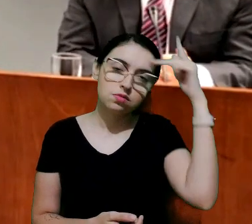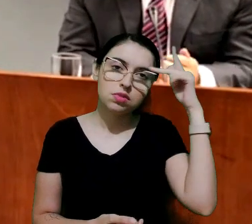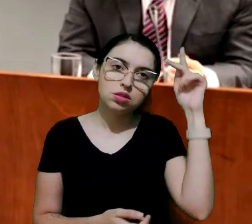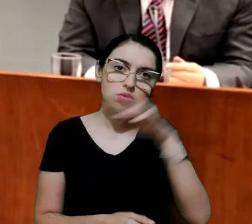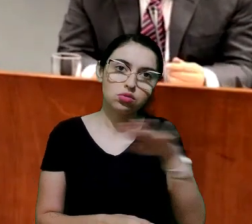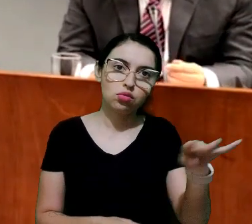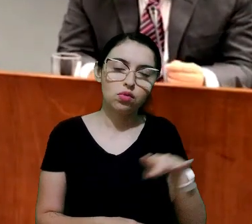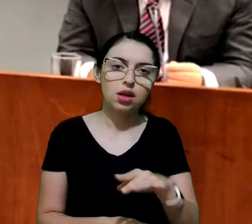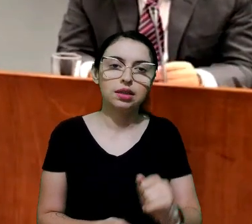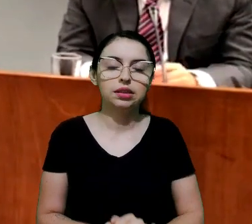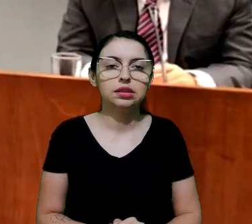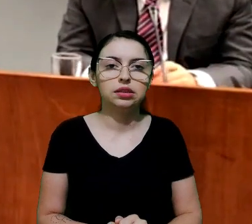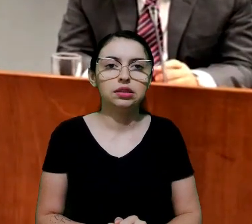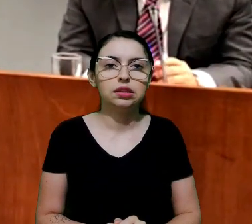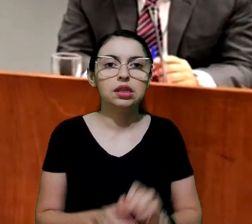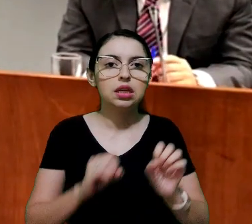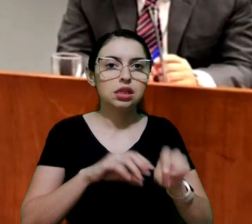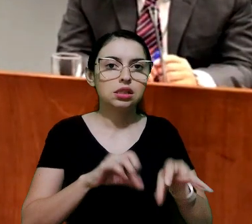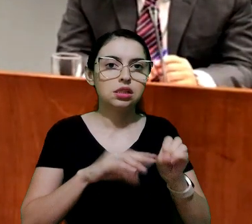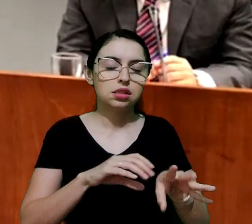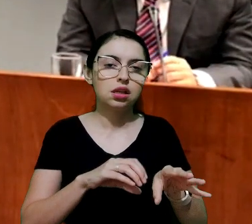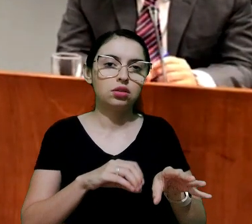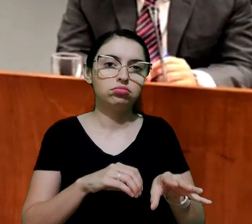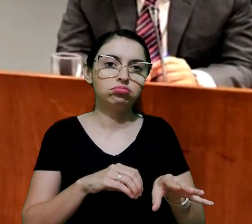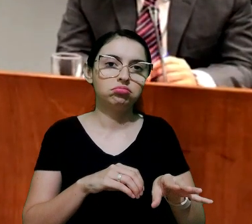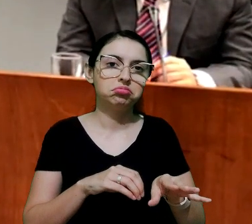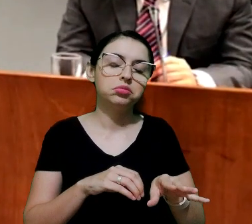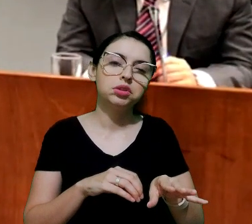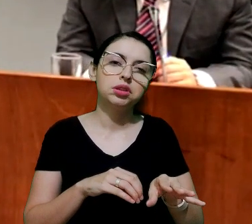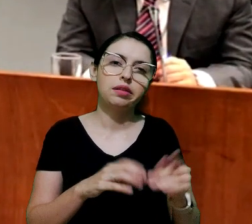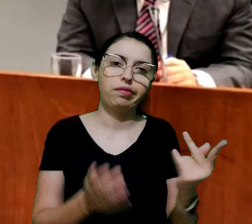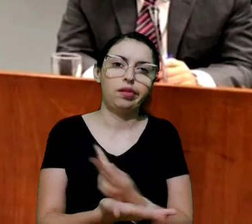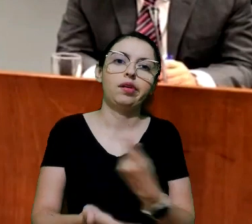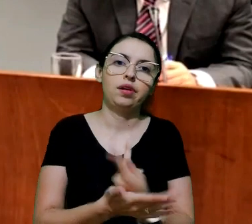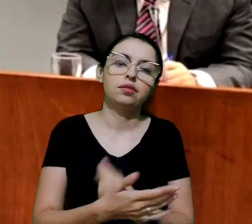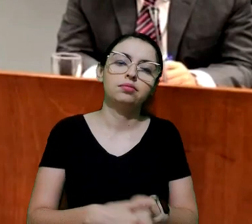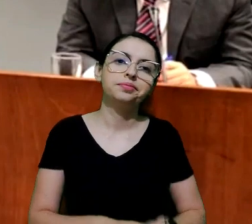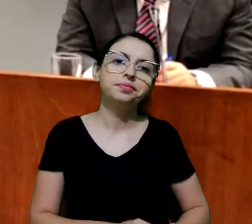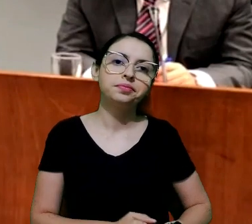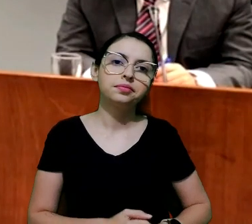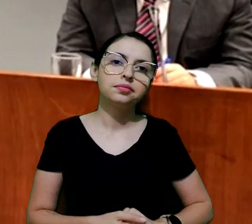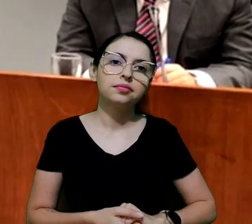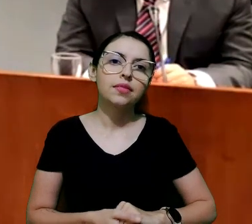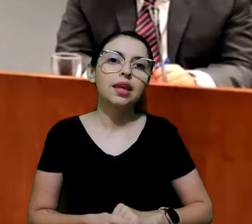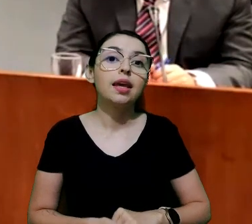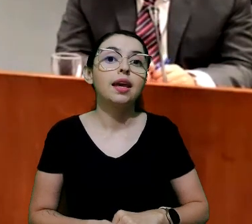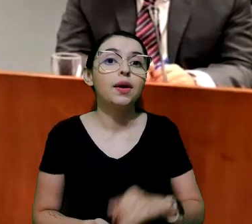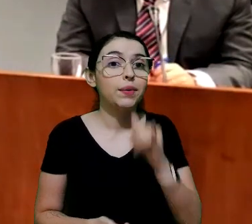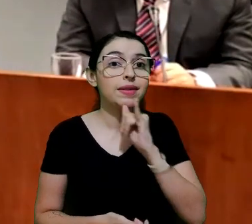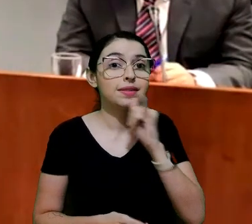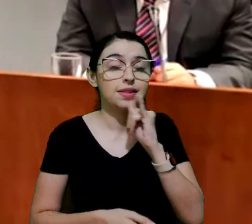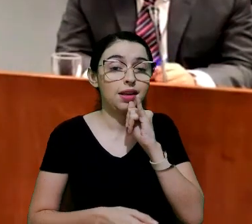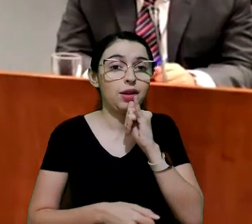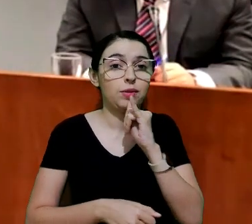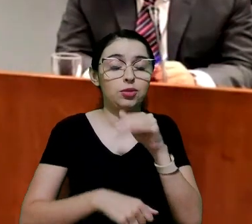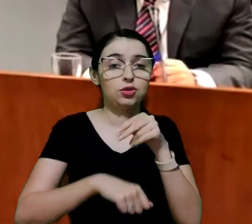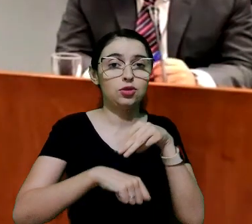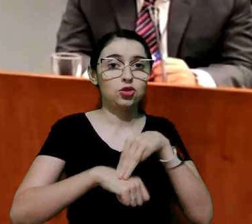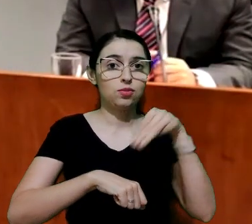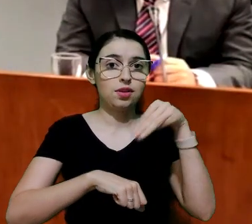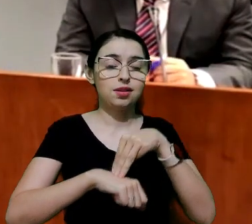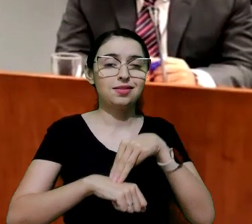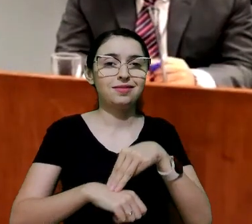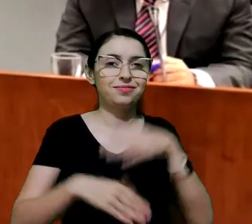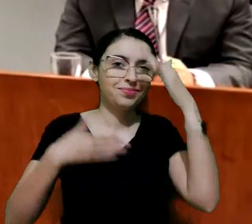que fazem a cabeça do público, ensinando coisa torta. E ela é um exemplo de